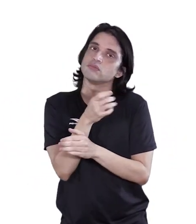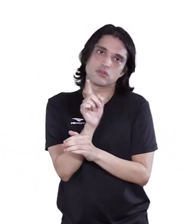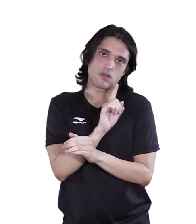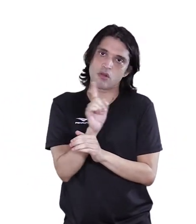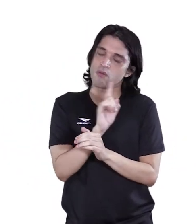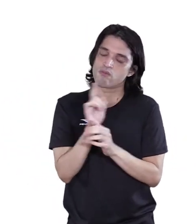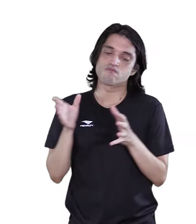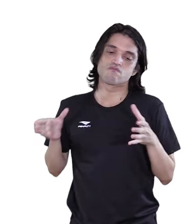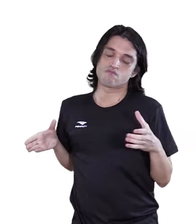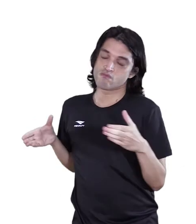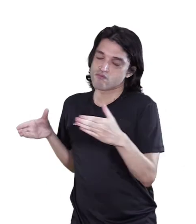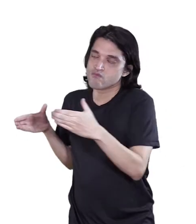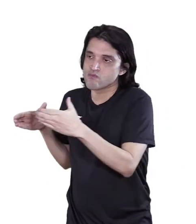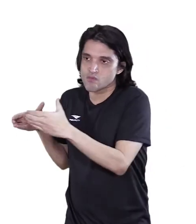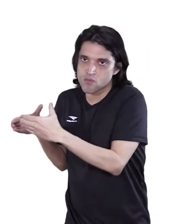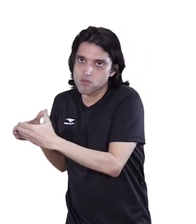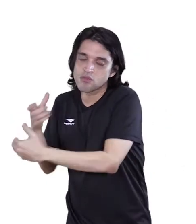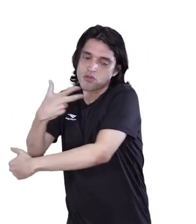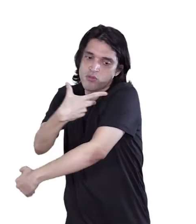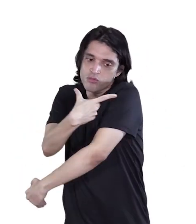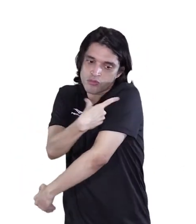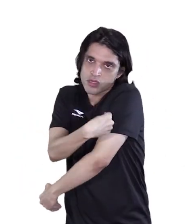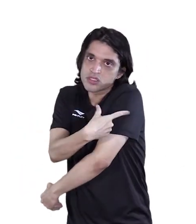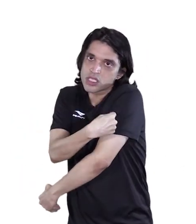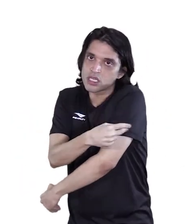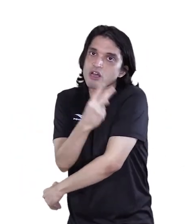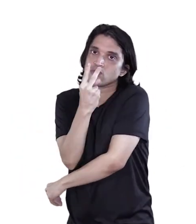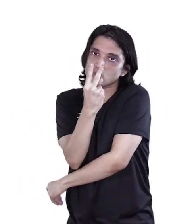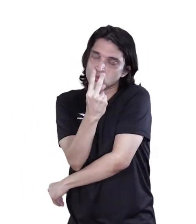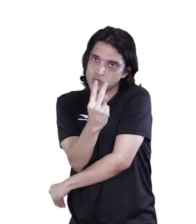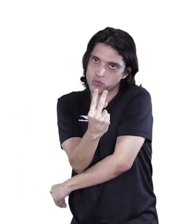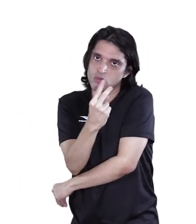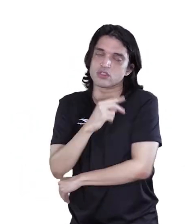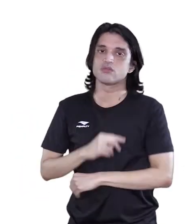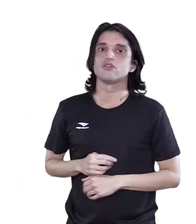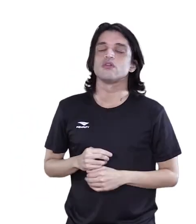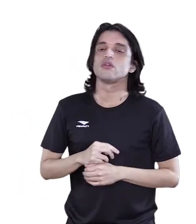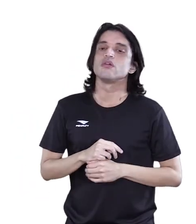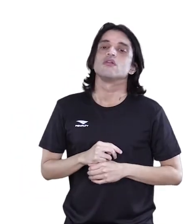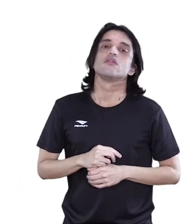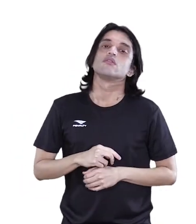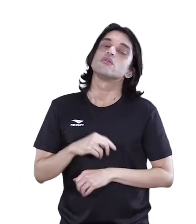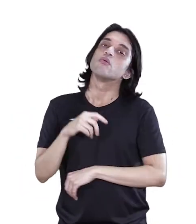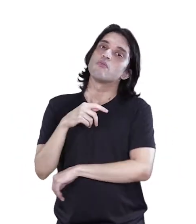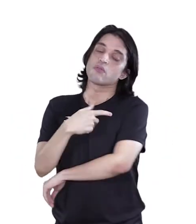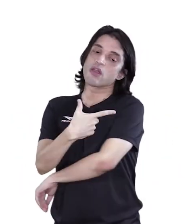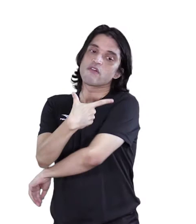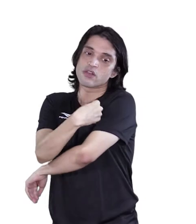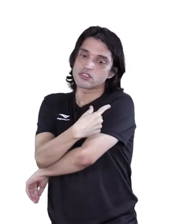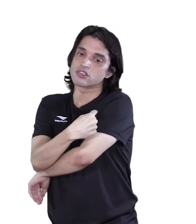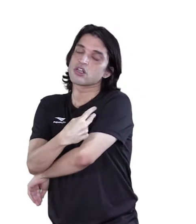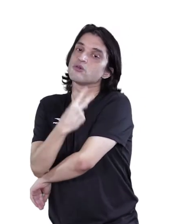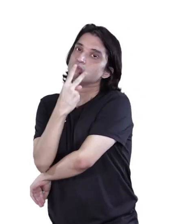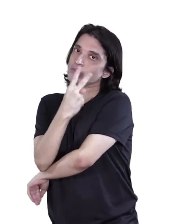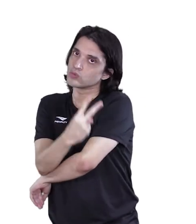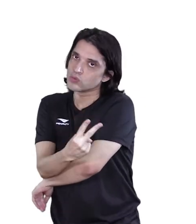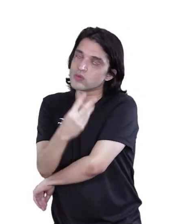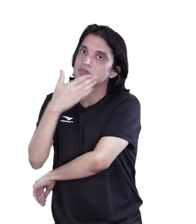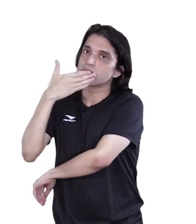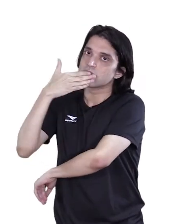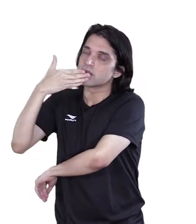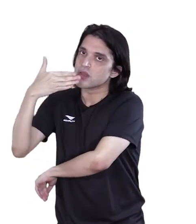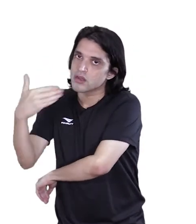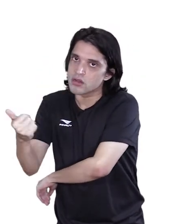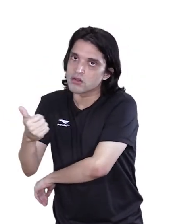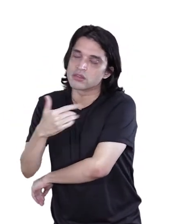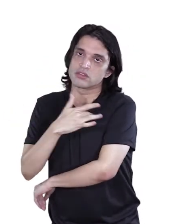2 doses, mesmo em um número menor de pessoas, para se garantir uma eficácia maior com as 2